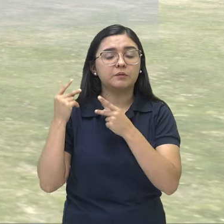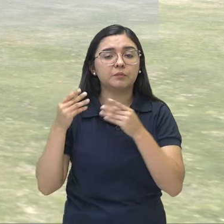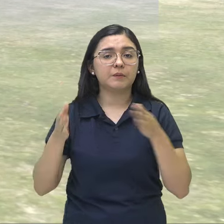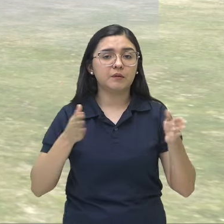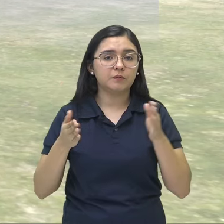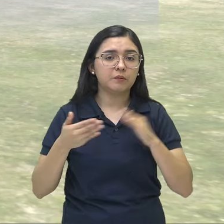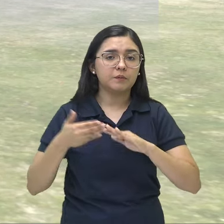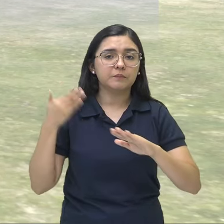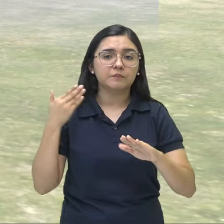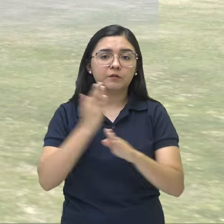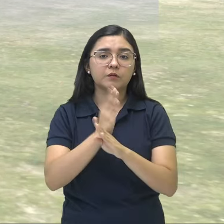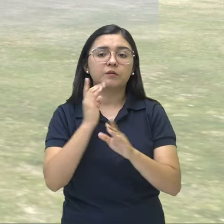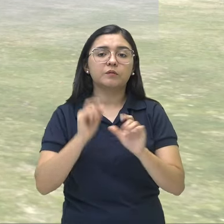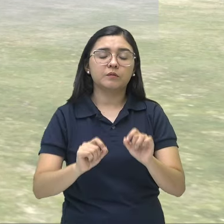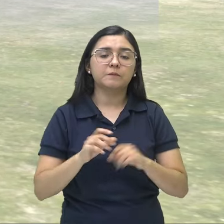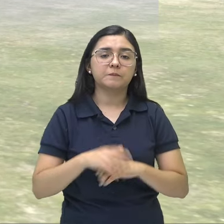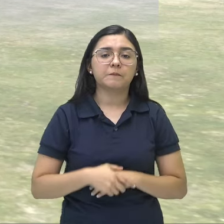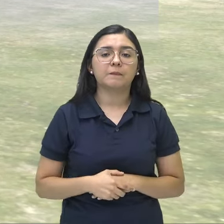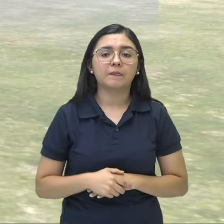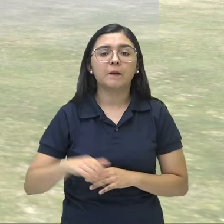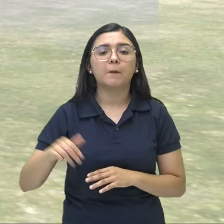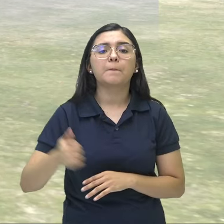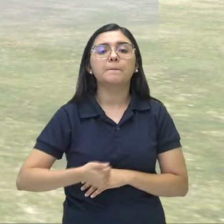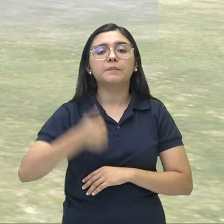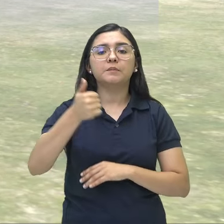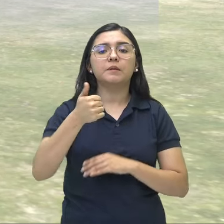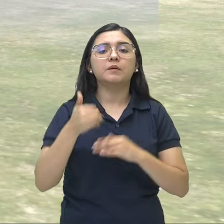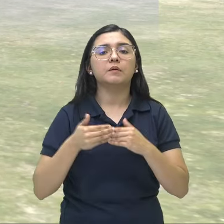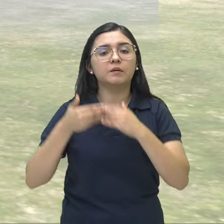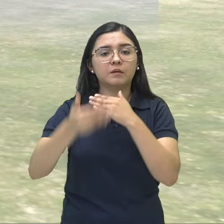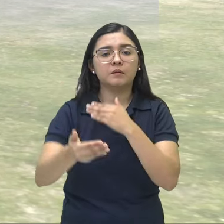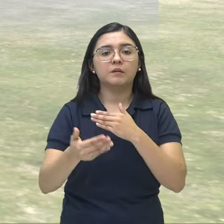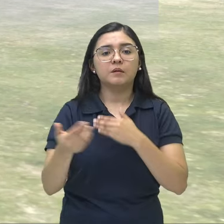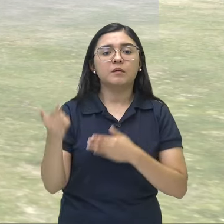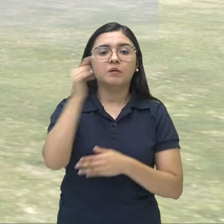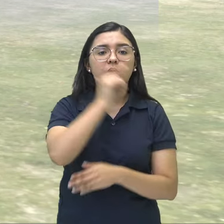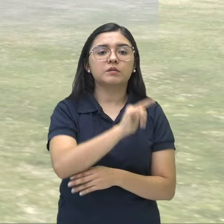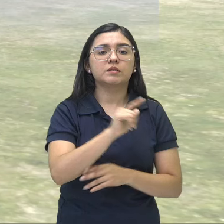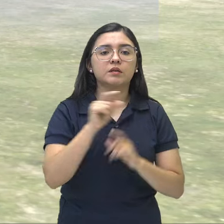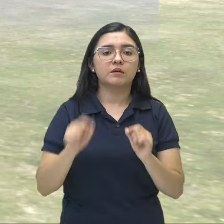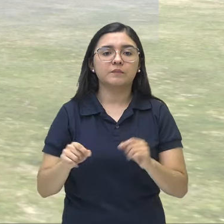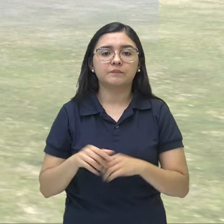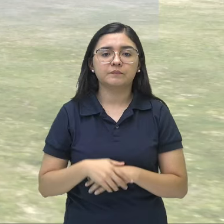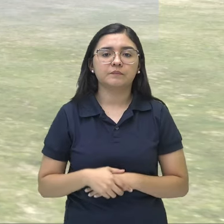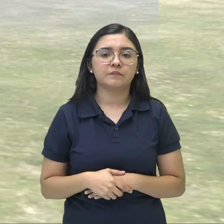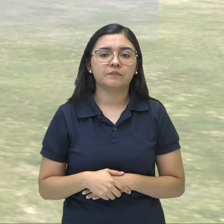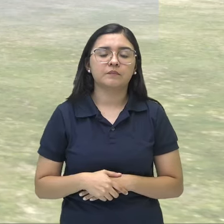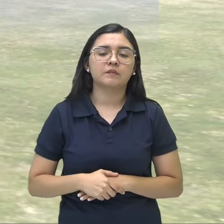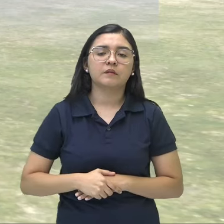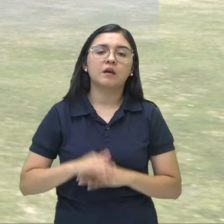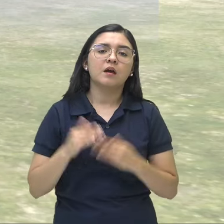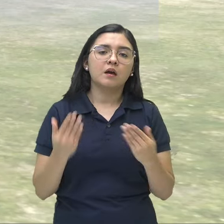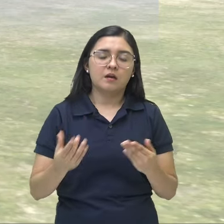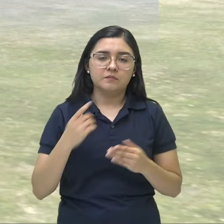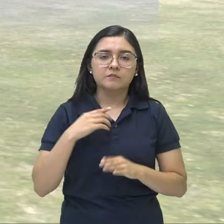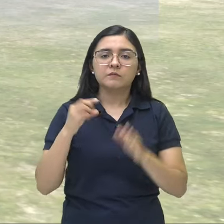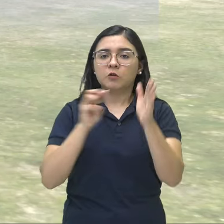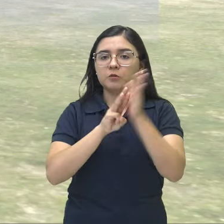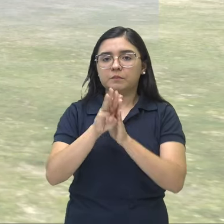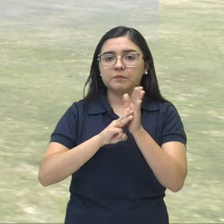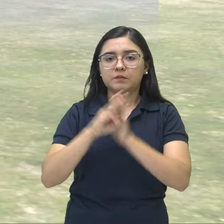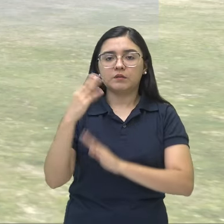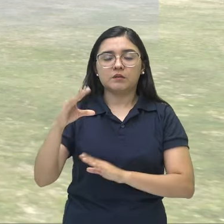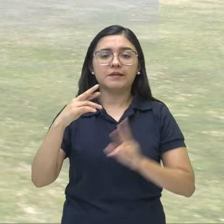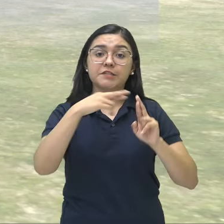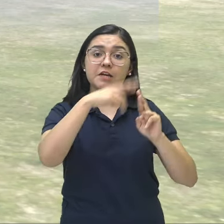foi que foi feito o primeiro passo para se alcançar aí a ciência, o método científico. Tanto